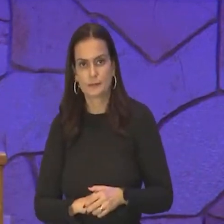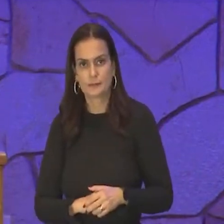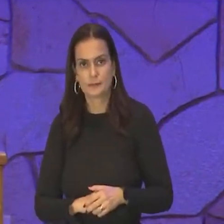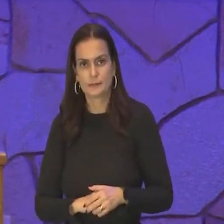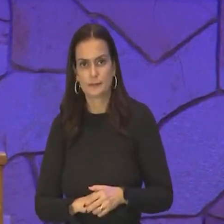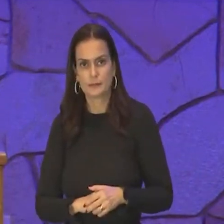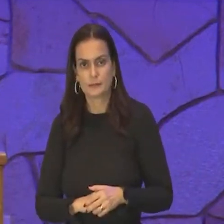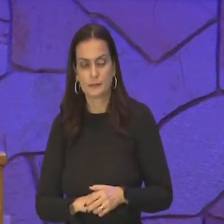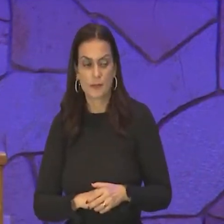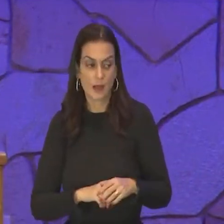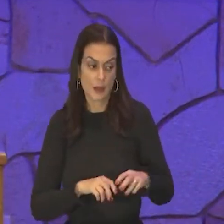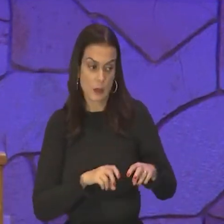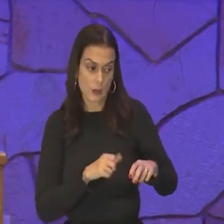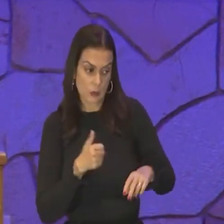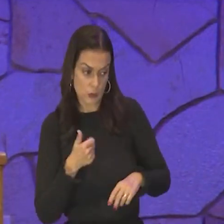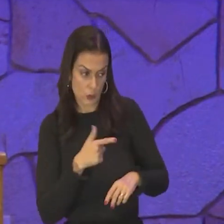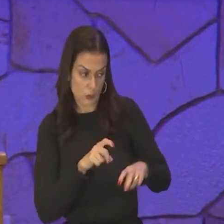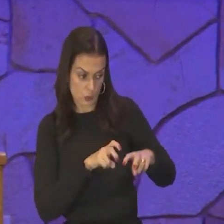Um de vós,